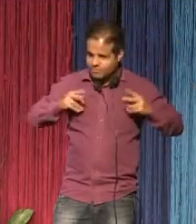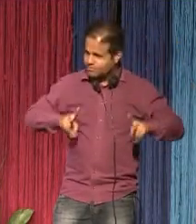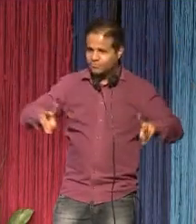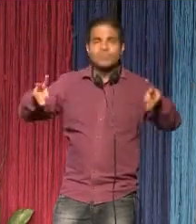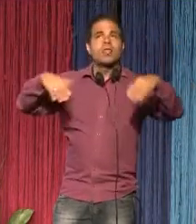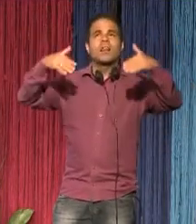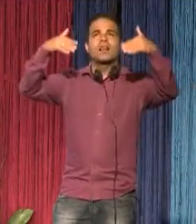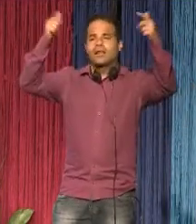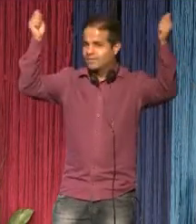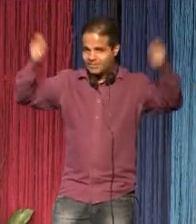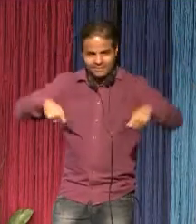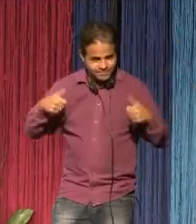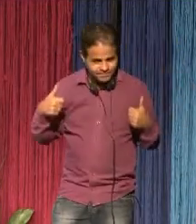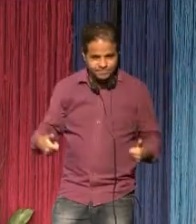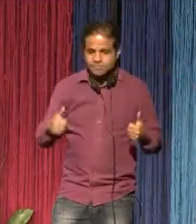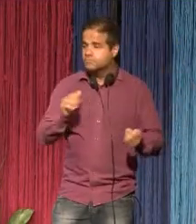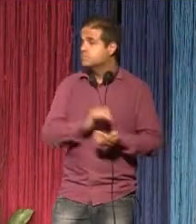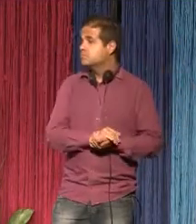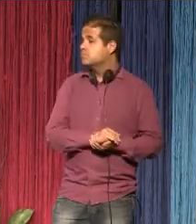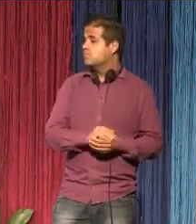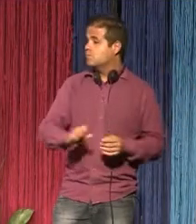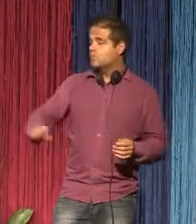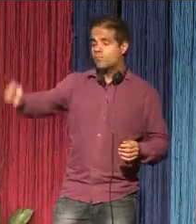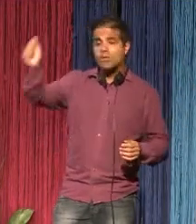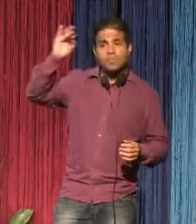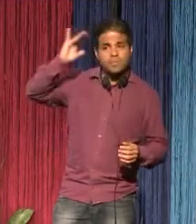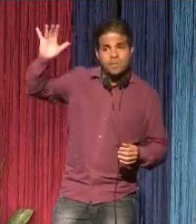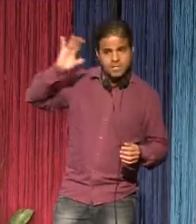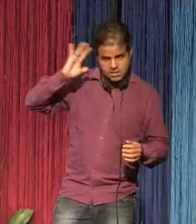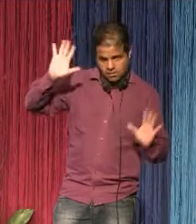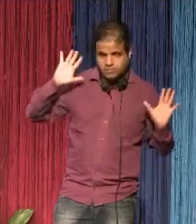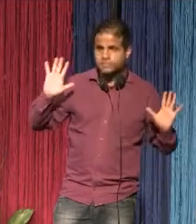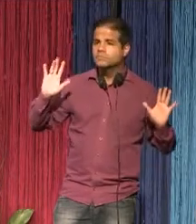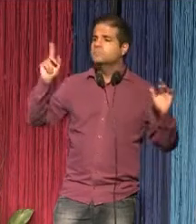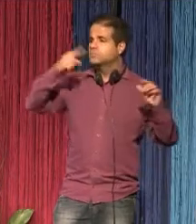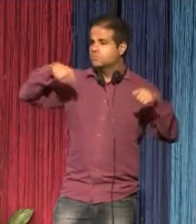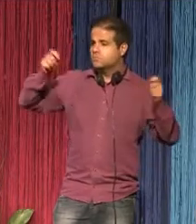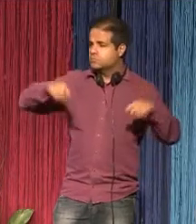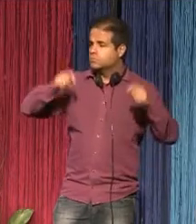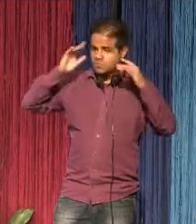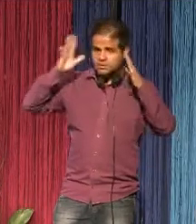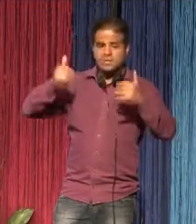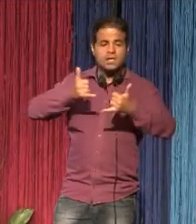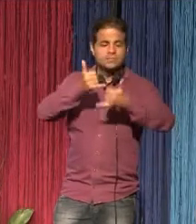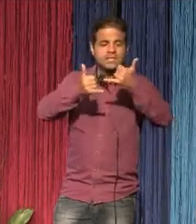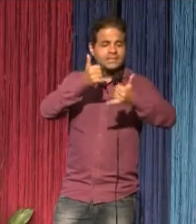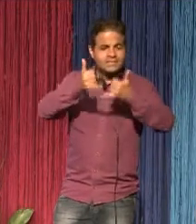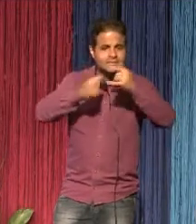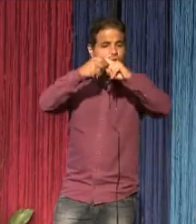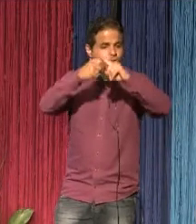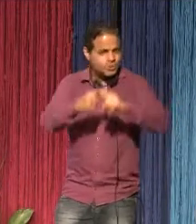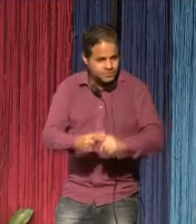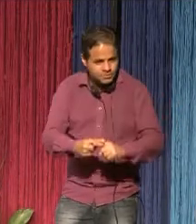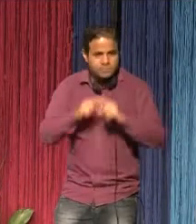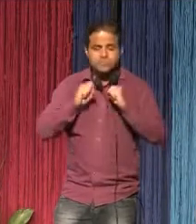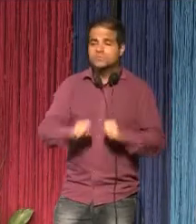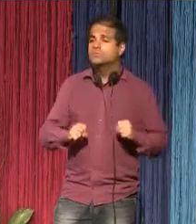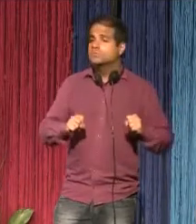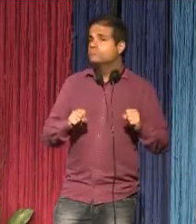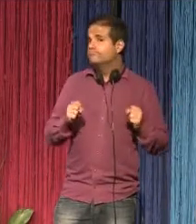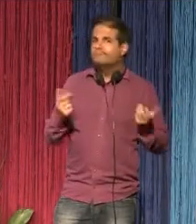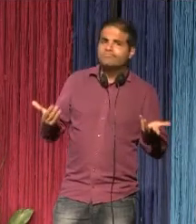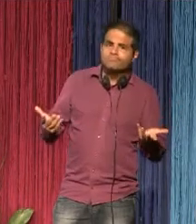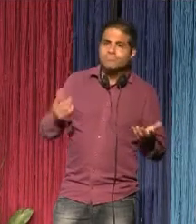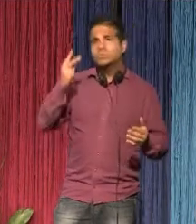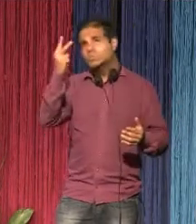né? Então, olha, eu pensei assim, né, porque a gente pode pensar os jogos e as brincadeiras no mínimo